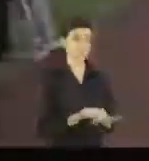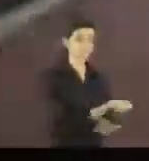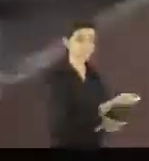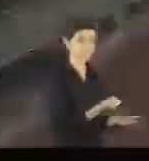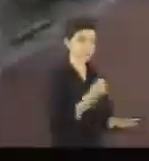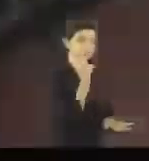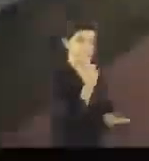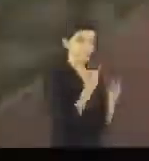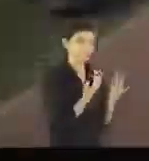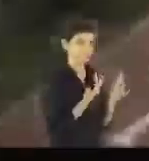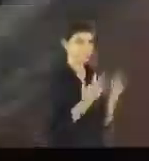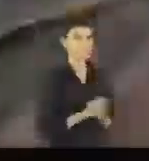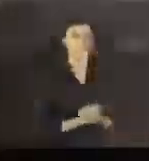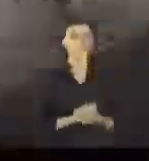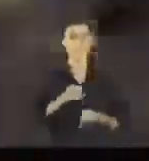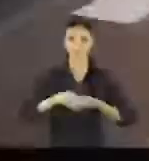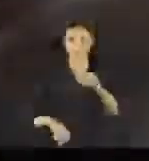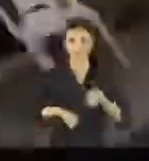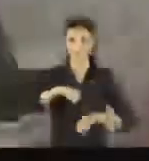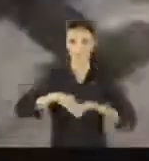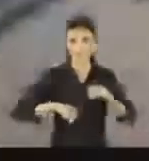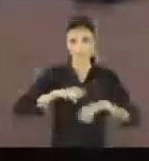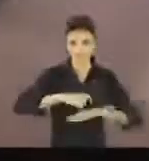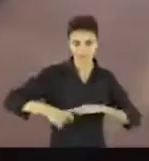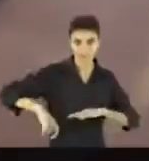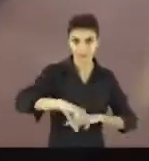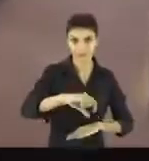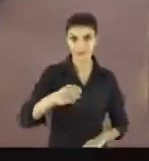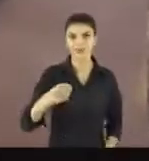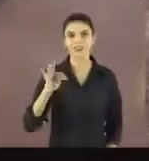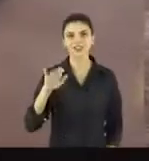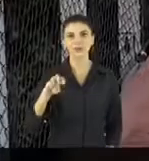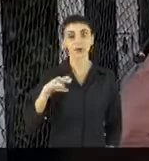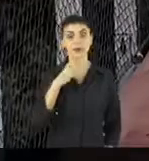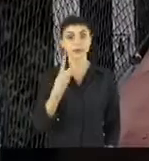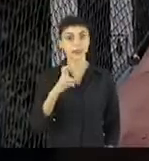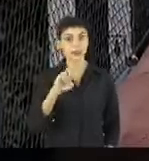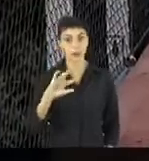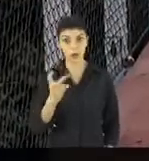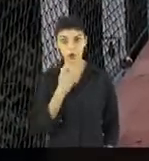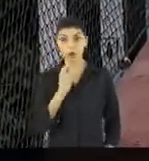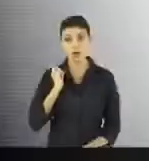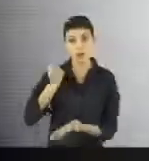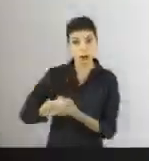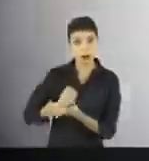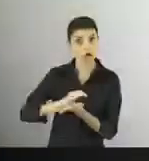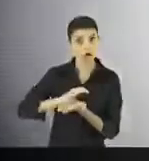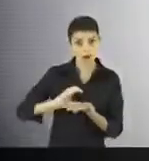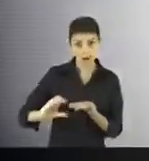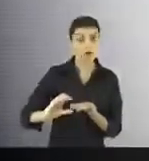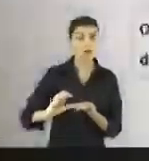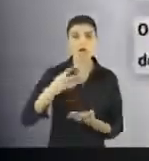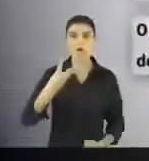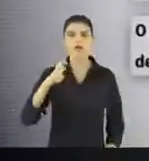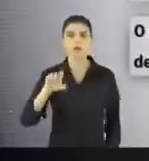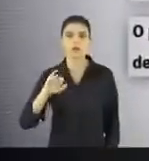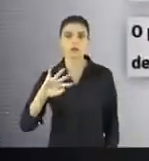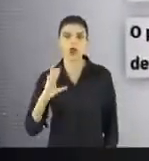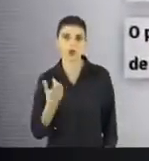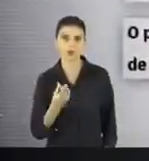Fato ou fake? A ciclovia Tim Maia foi planejada para custar 35 milhões, mas custou quase